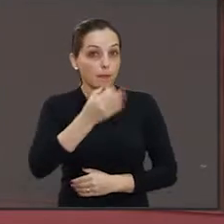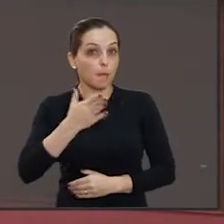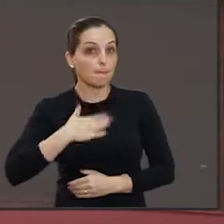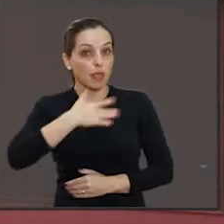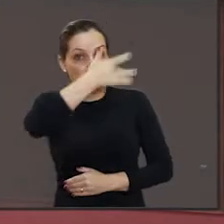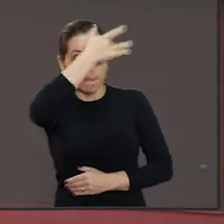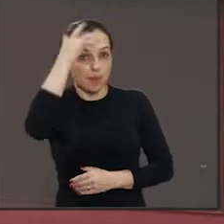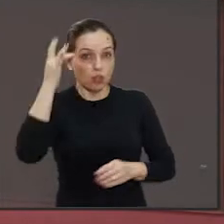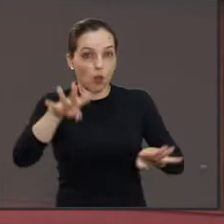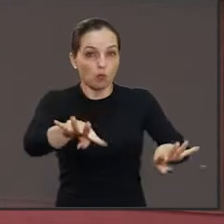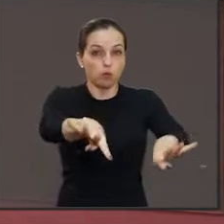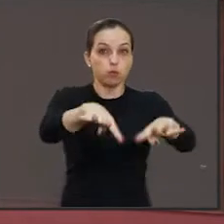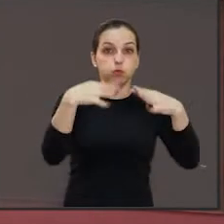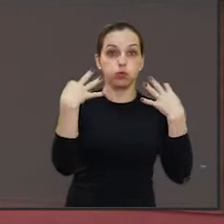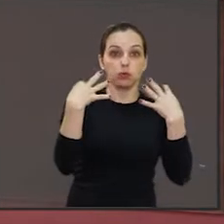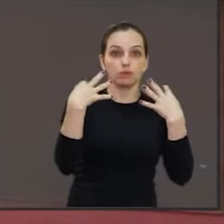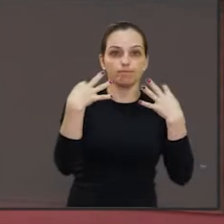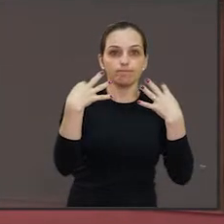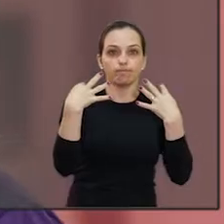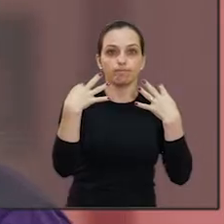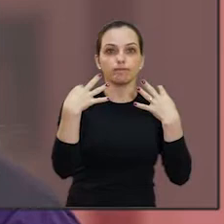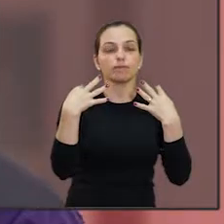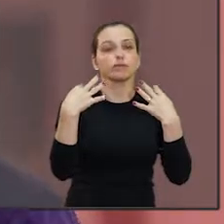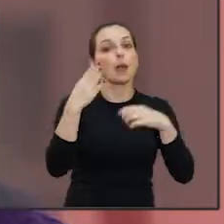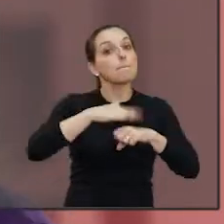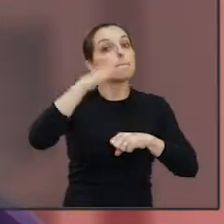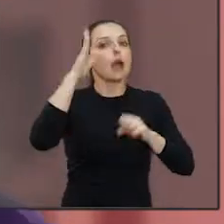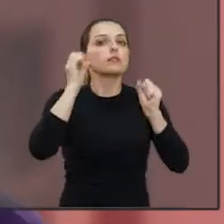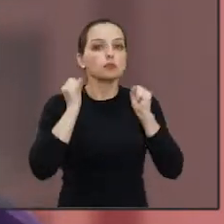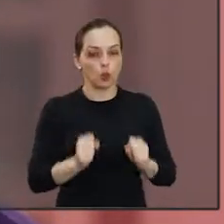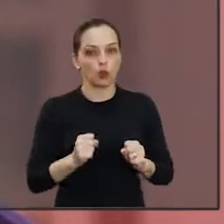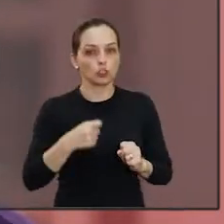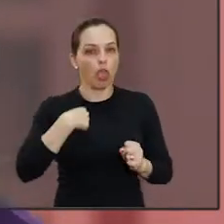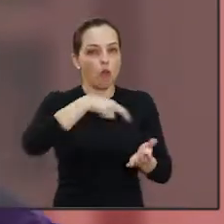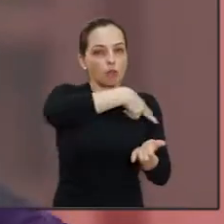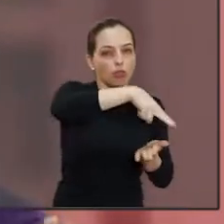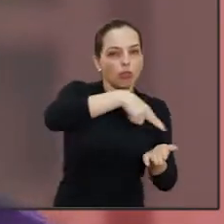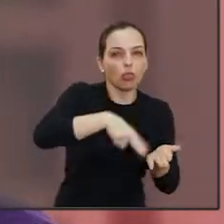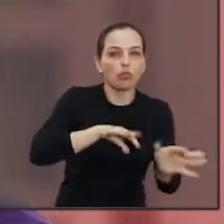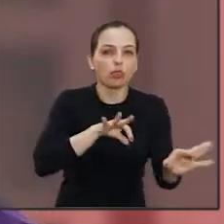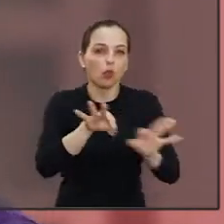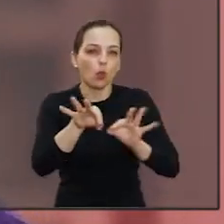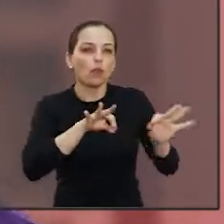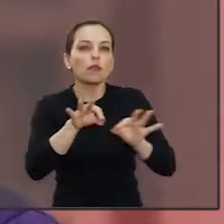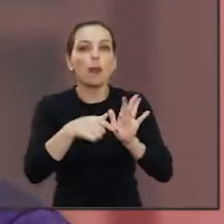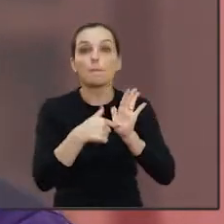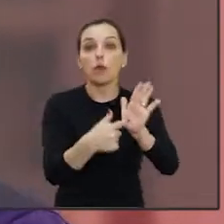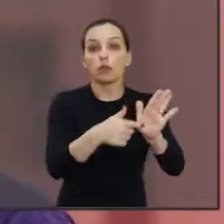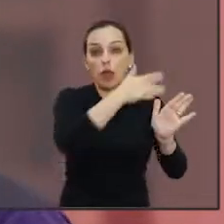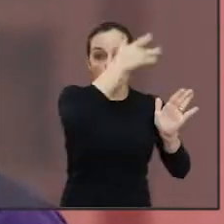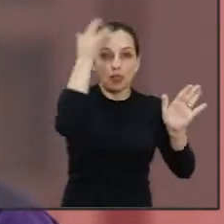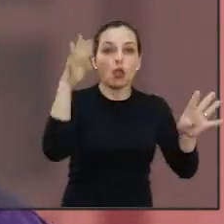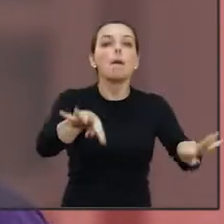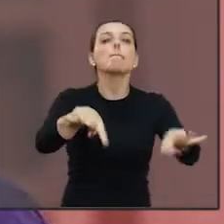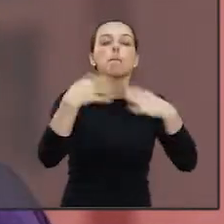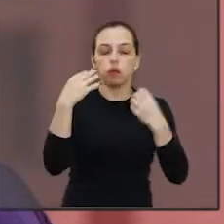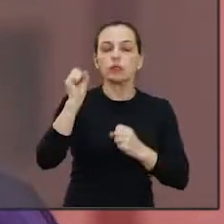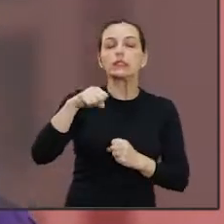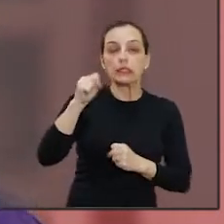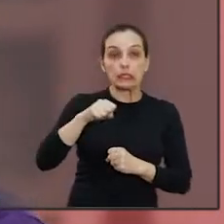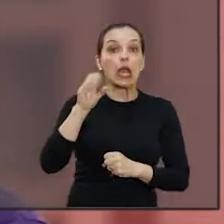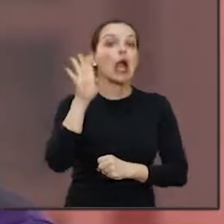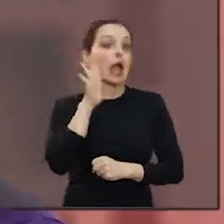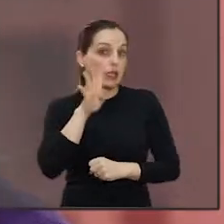as vezes que eu precisei do poder público eu fui muito bem atendida. Eu acho que podia ter mais público. Para o meu trabalho, por exemplo, eu acho que a